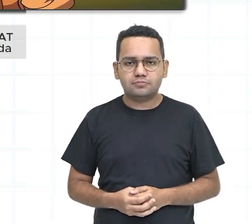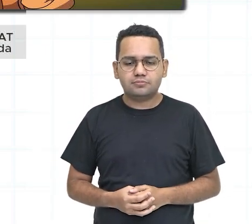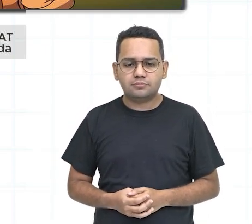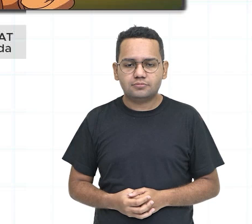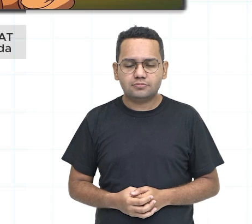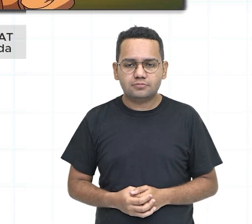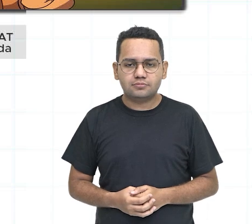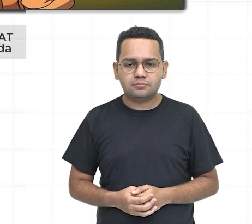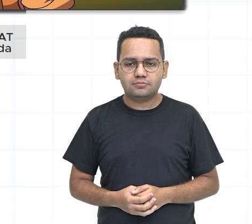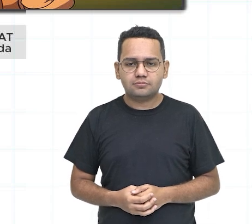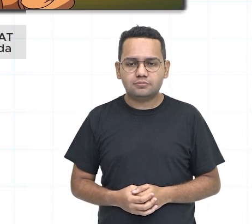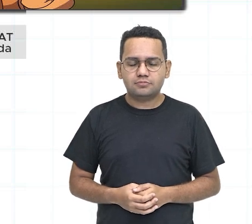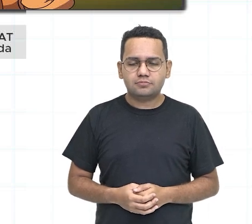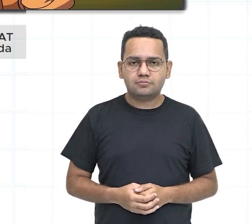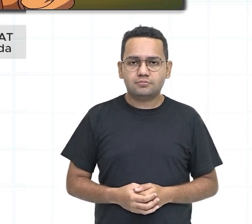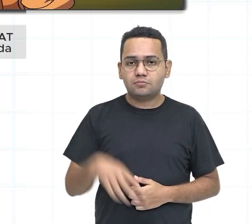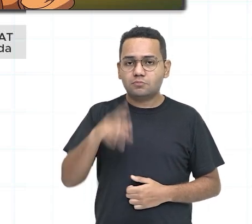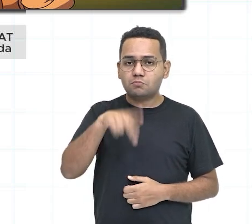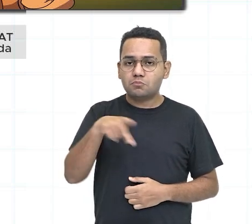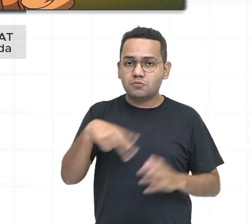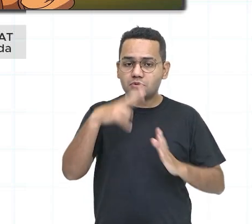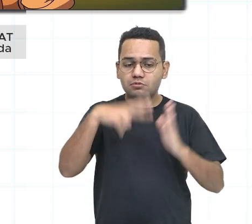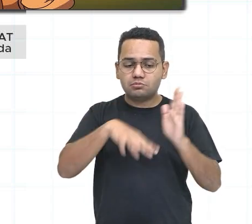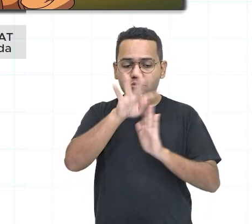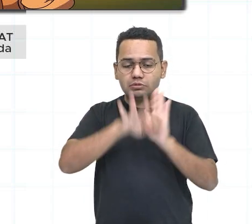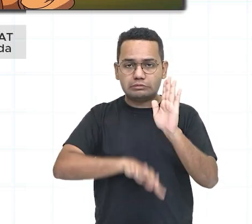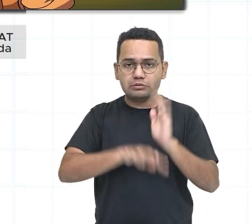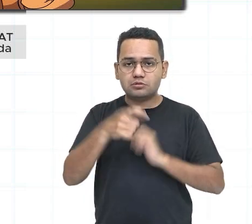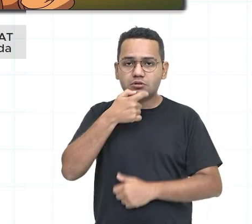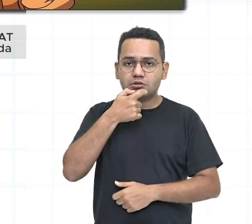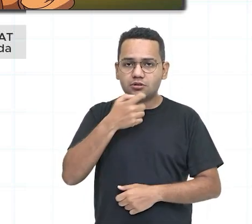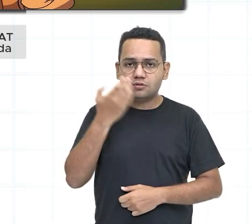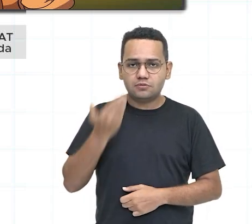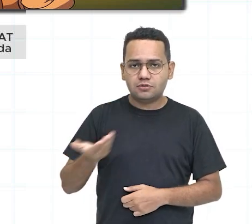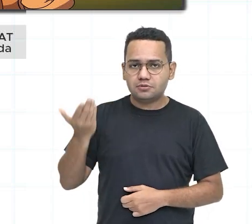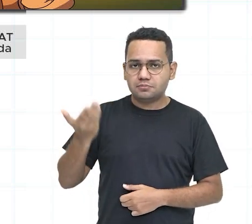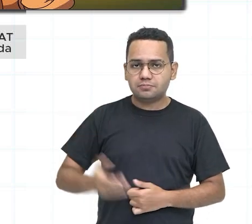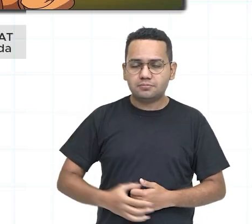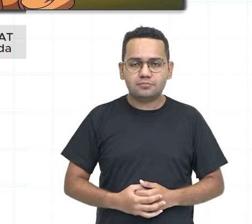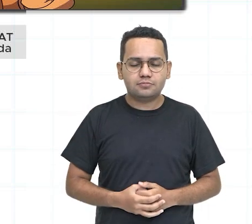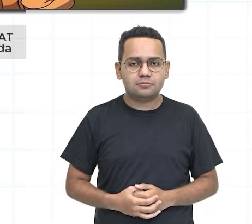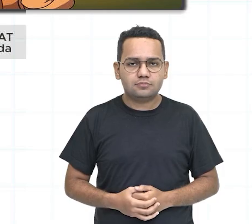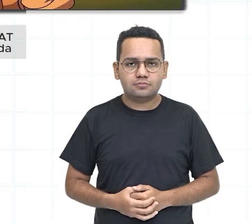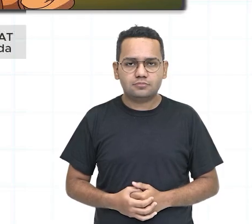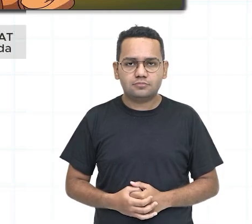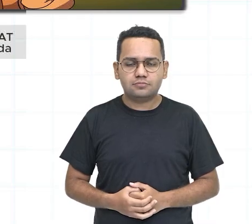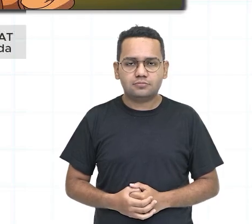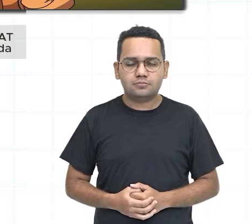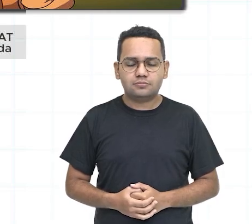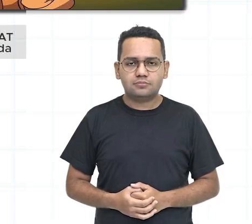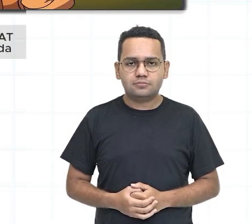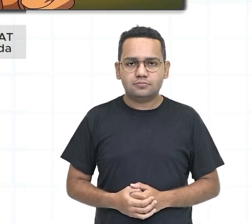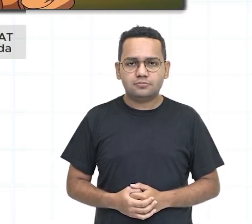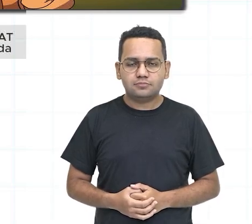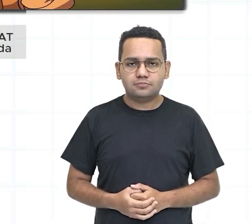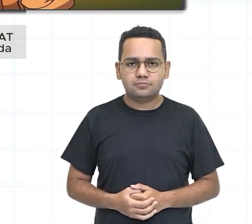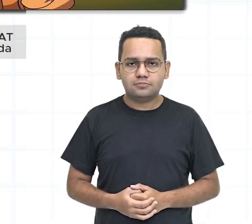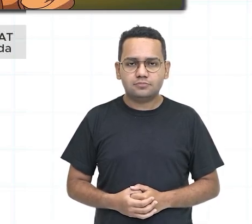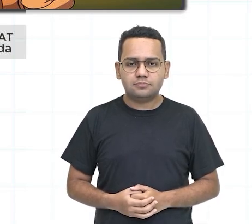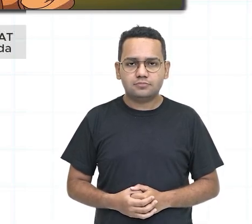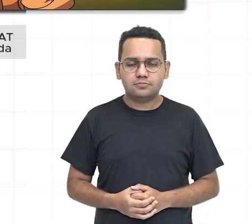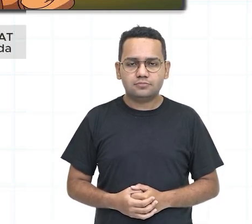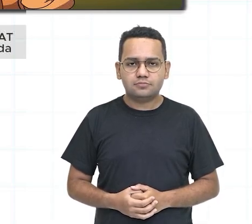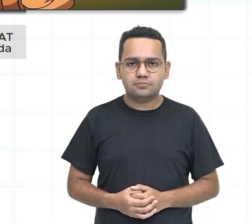lá. The expansion of English in Africa is intricately linked to British